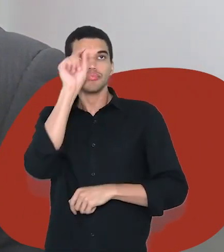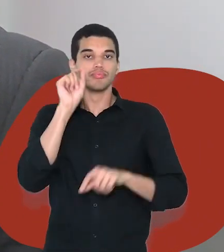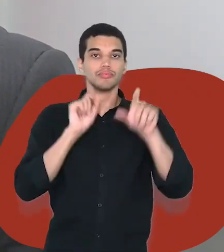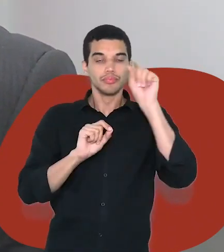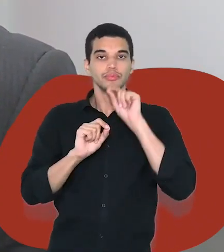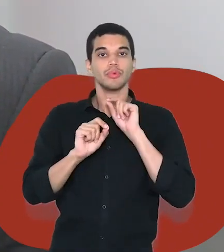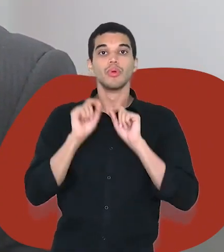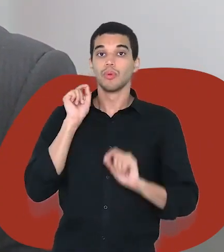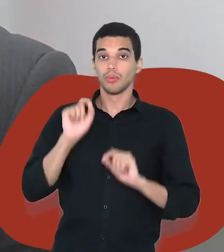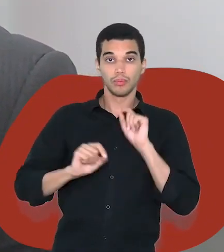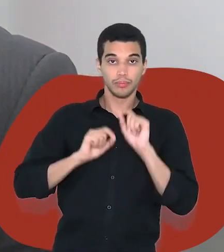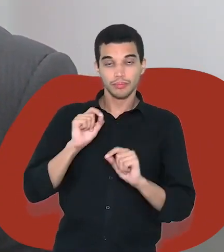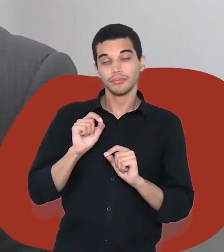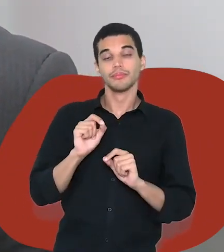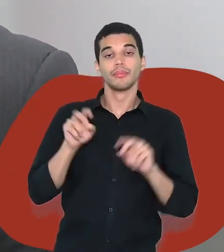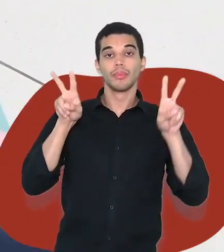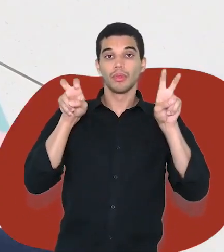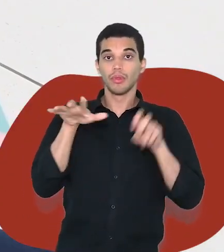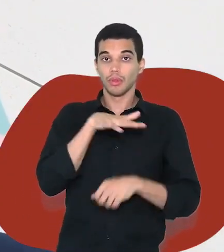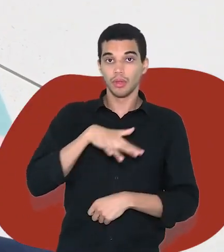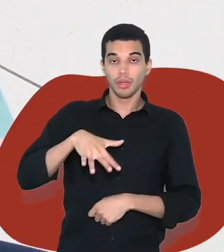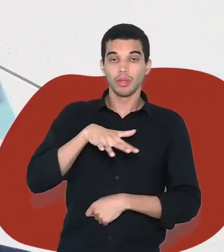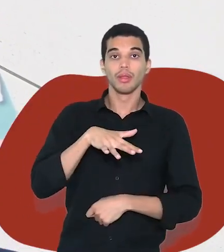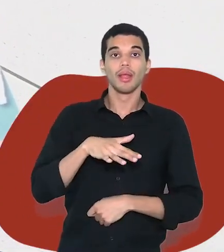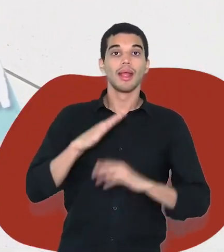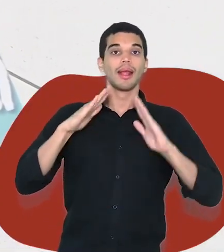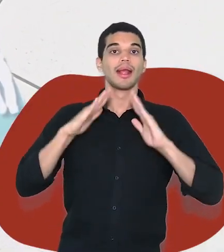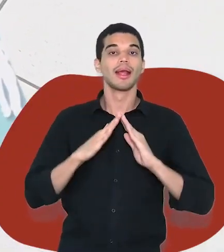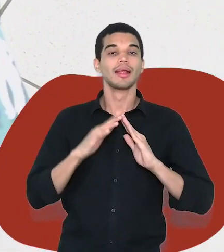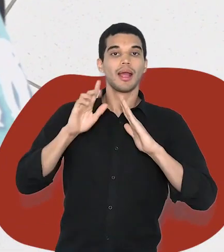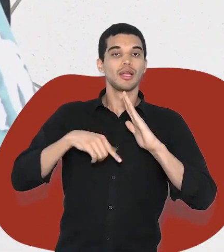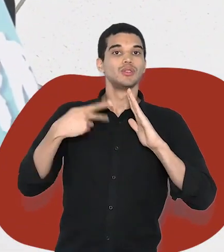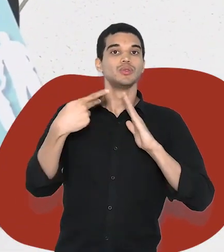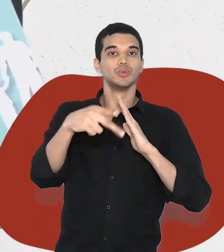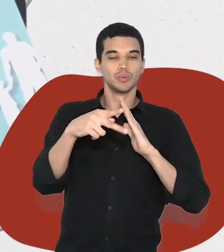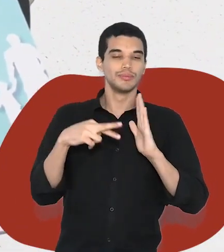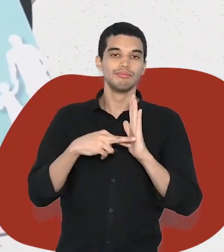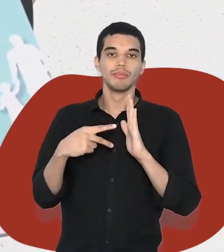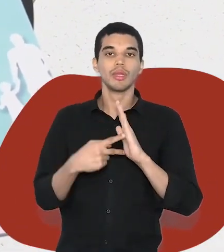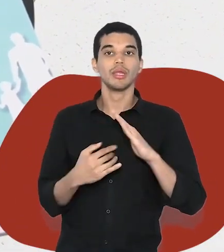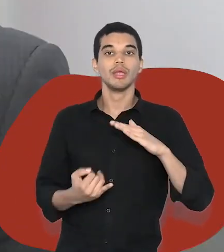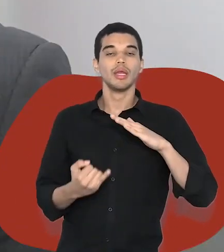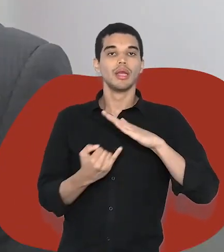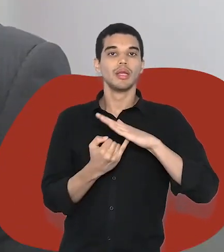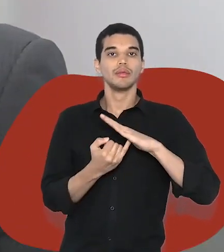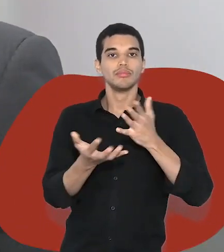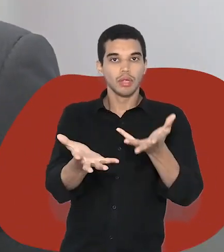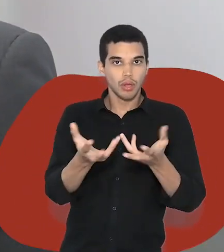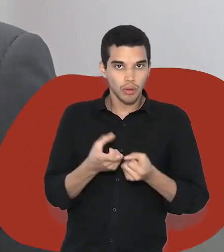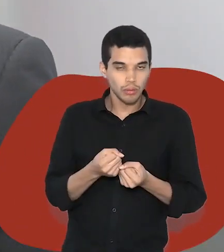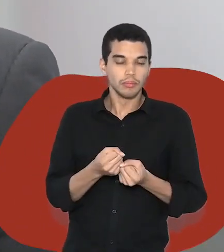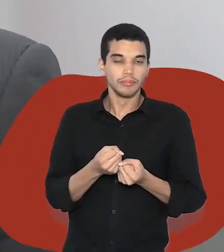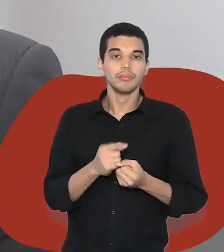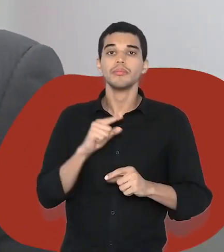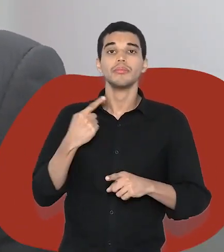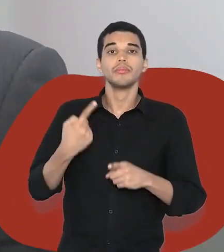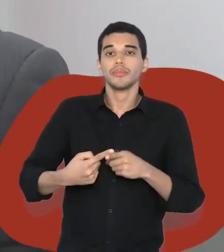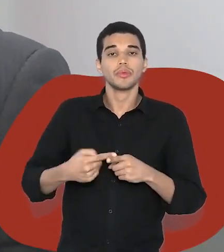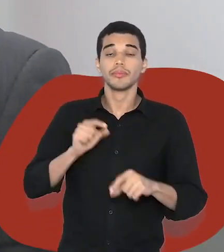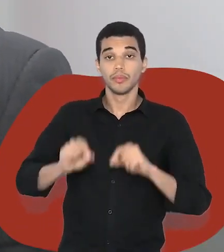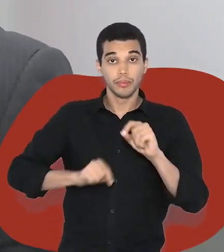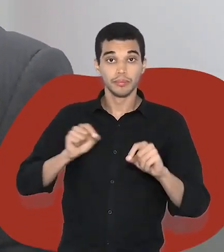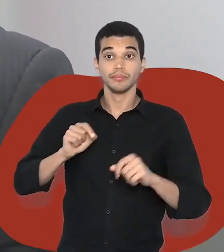maioria dos membros da circunscrição, dos promotores, essa temática do A Casa é Sua, acolhimento institucional, e não foi sem razão,